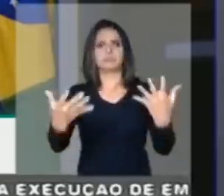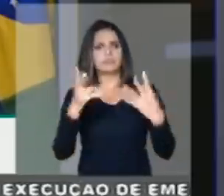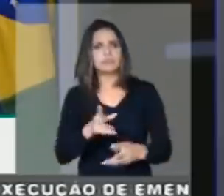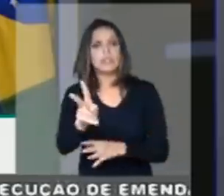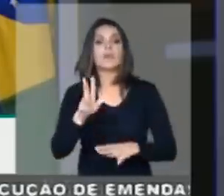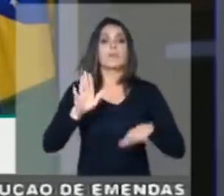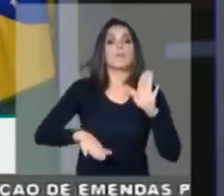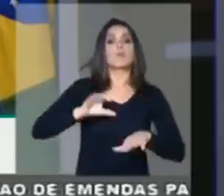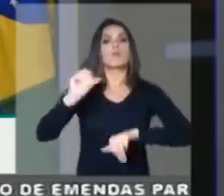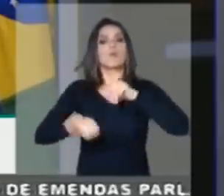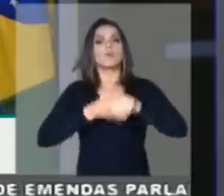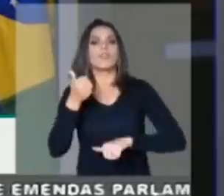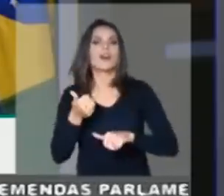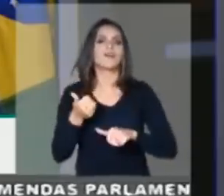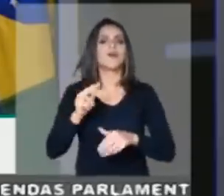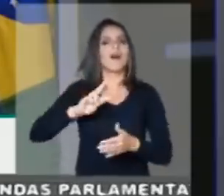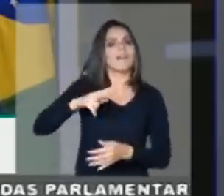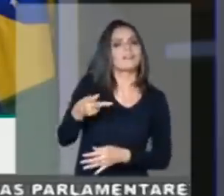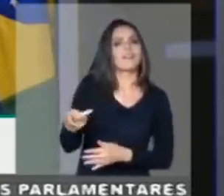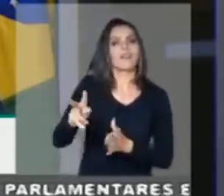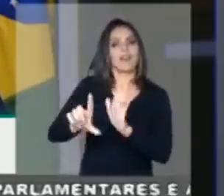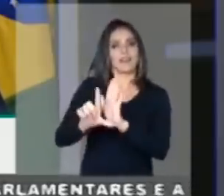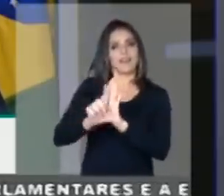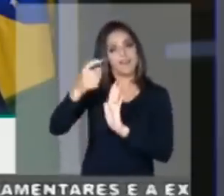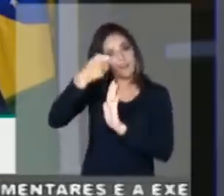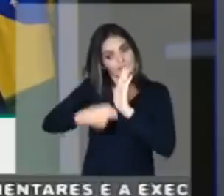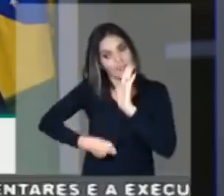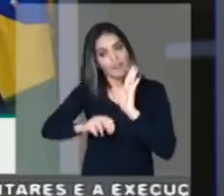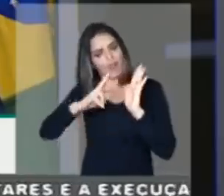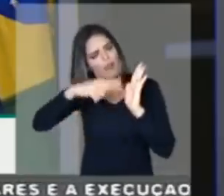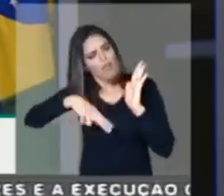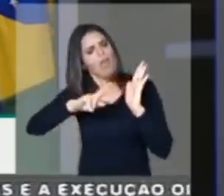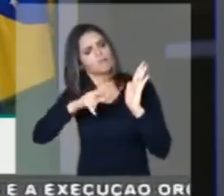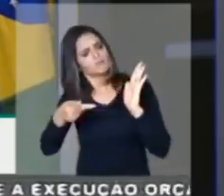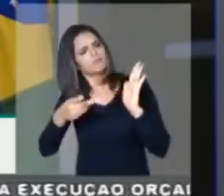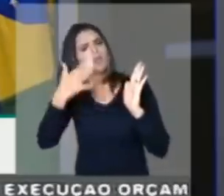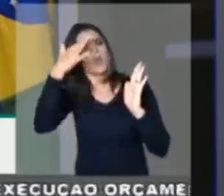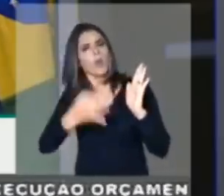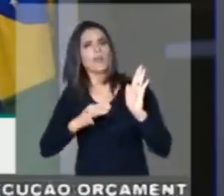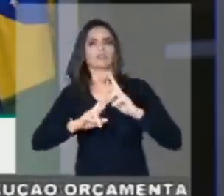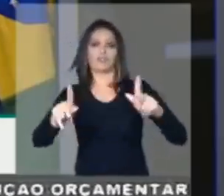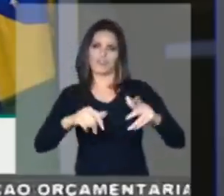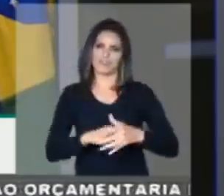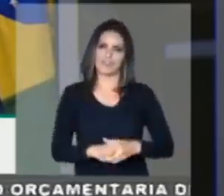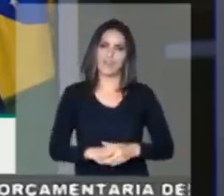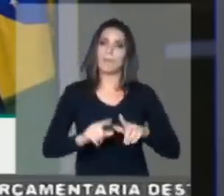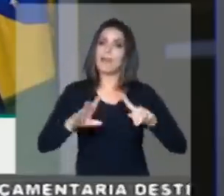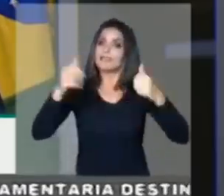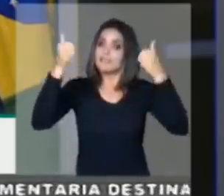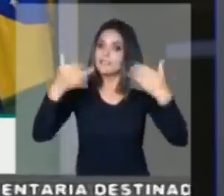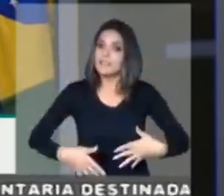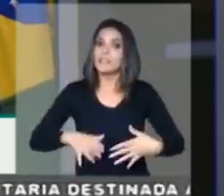casuisticamente, de acordo com a sua conveniência, a interpretação da letra da lei. O que se busca colocar é justamente esclarecer que, uma